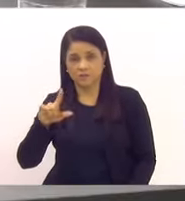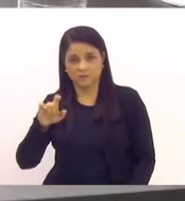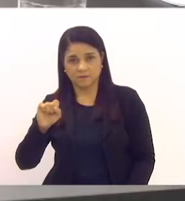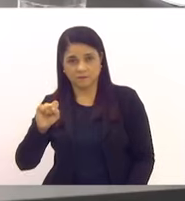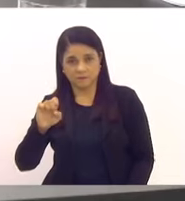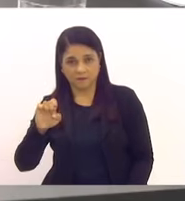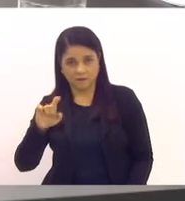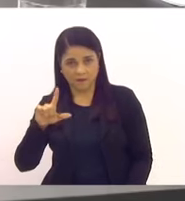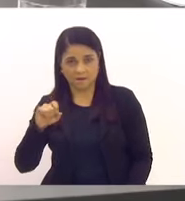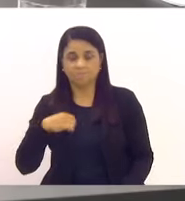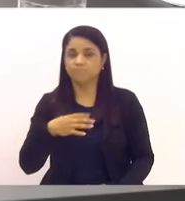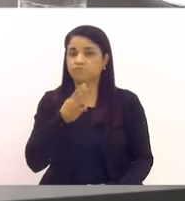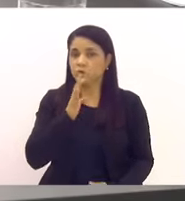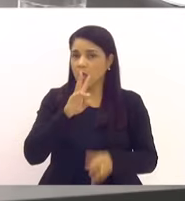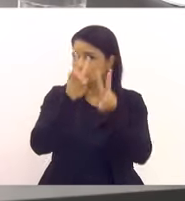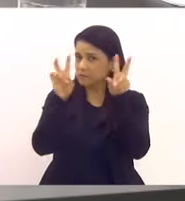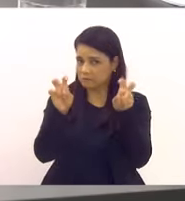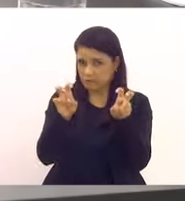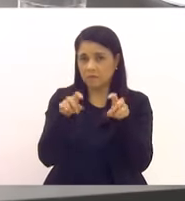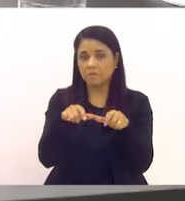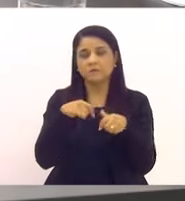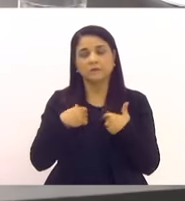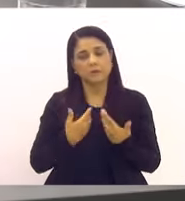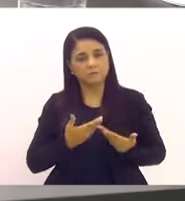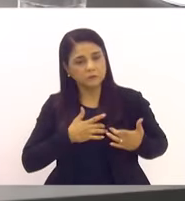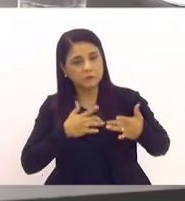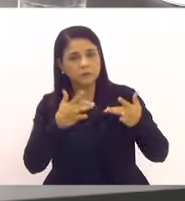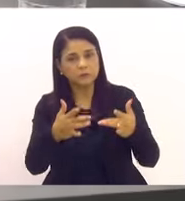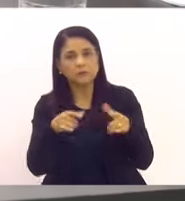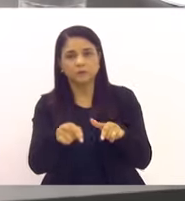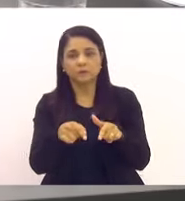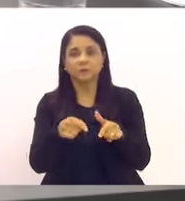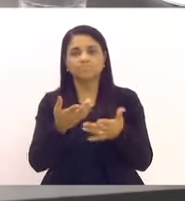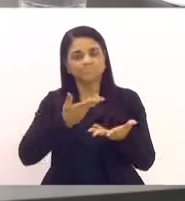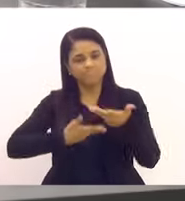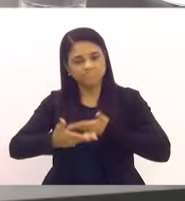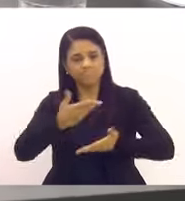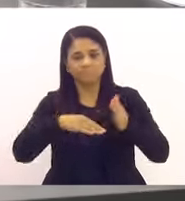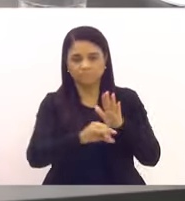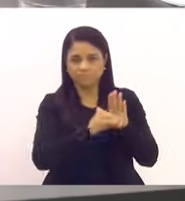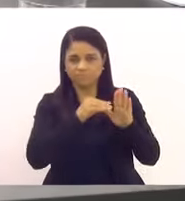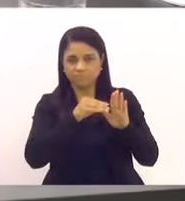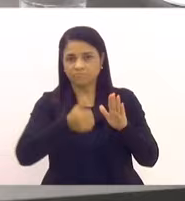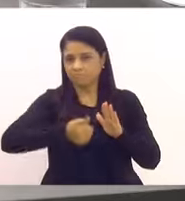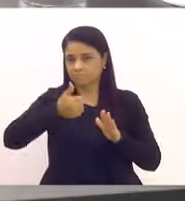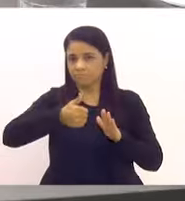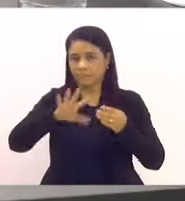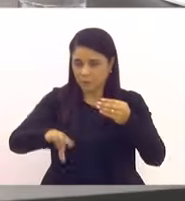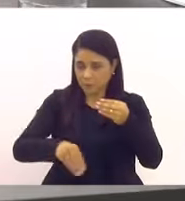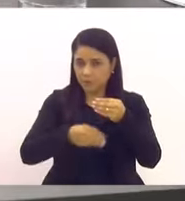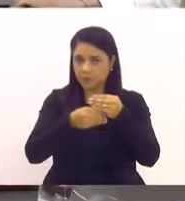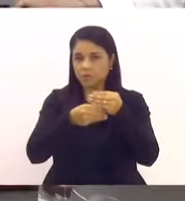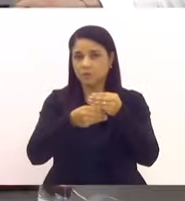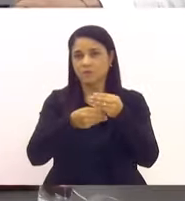se mostrou solícita no primeiro parecer e depois para incorporar novas questões.